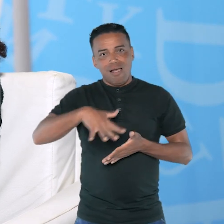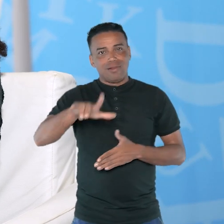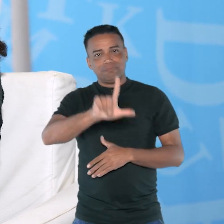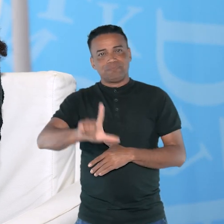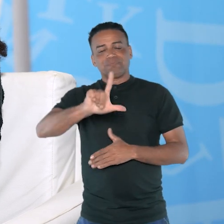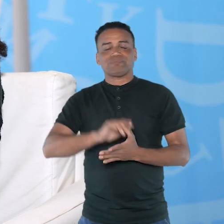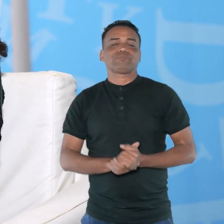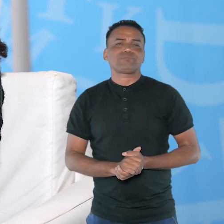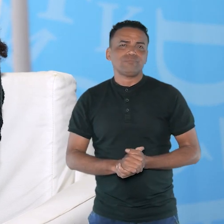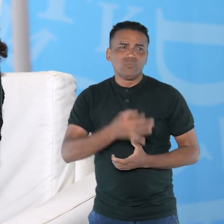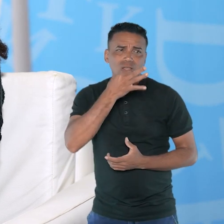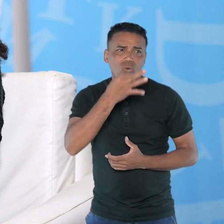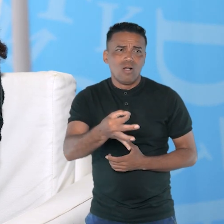gente